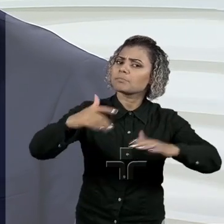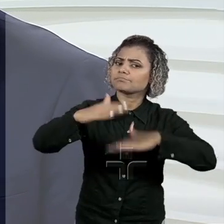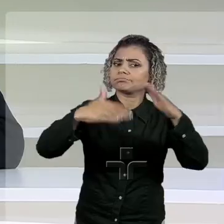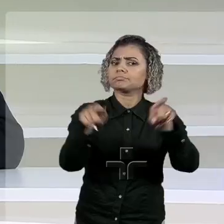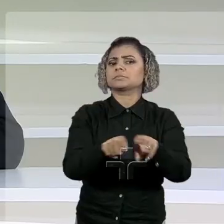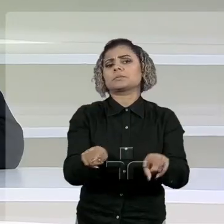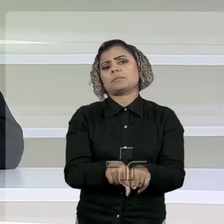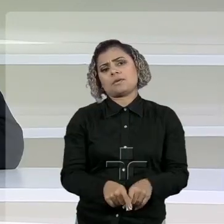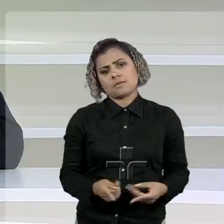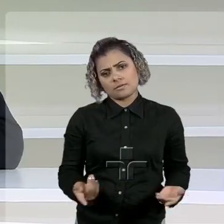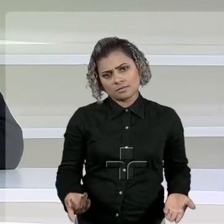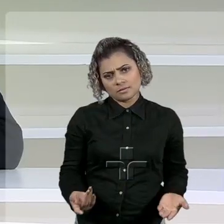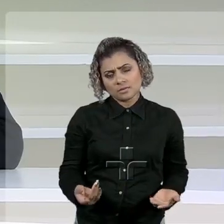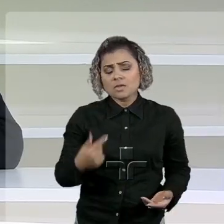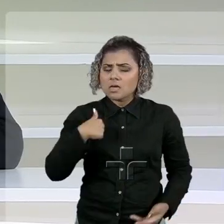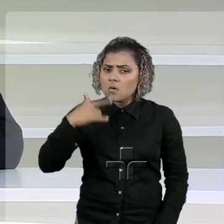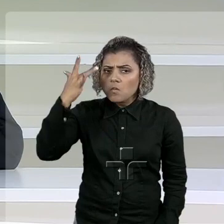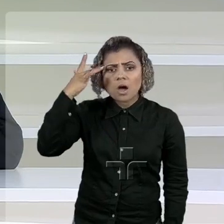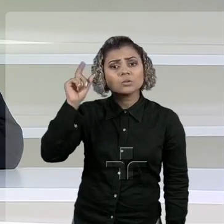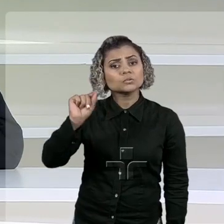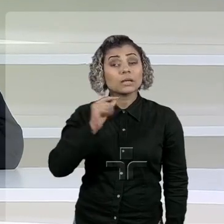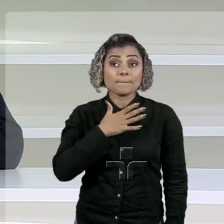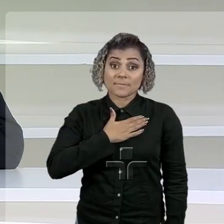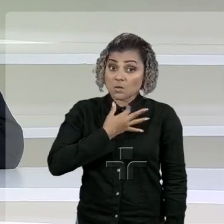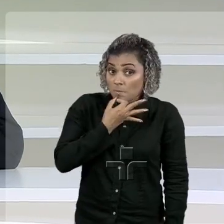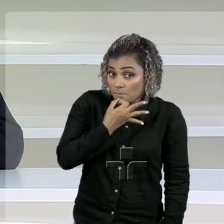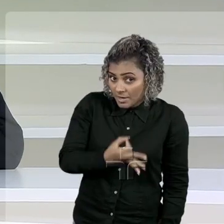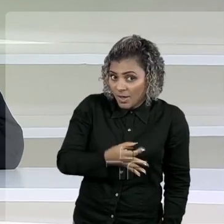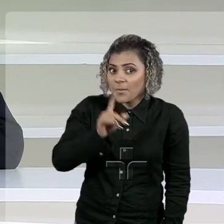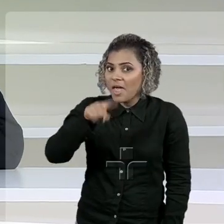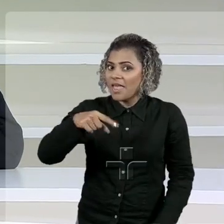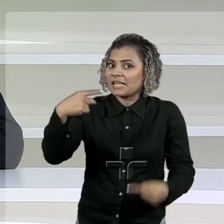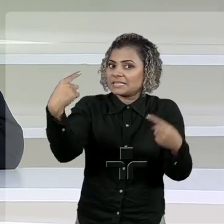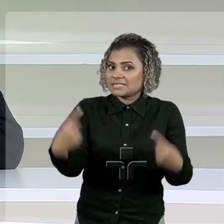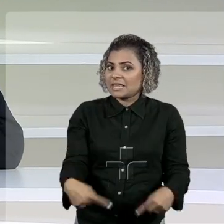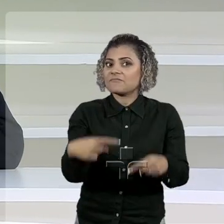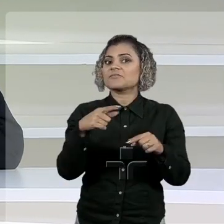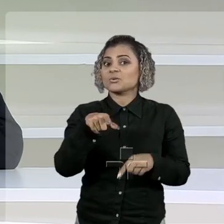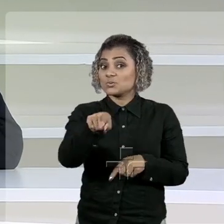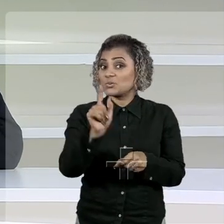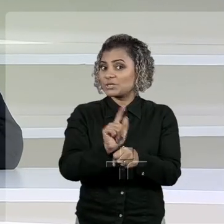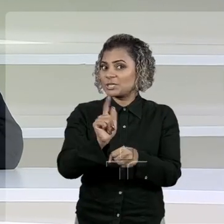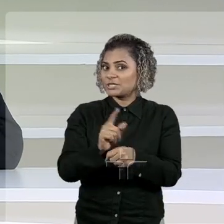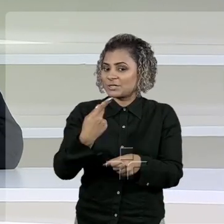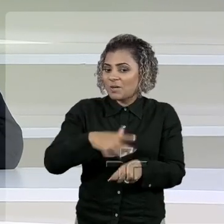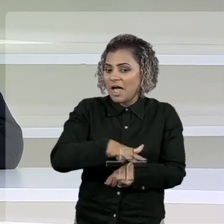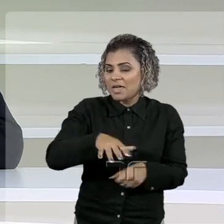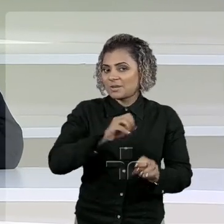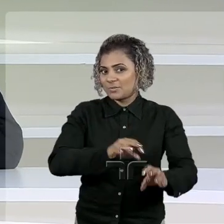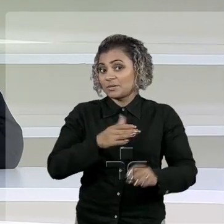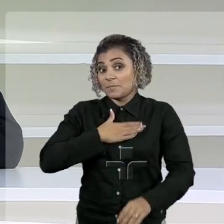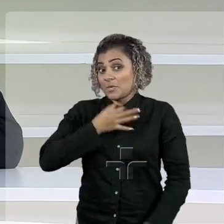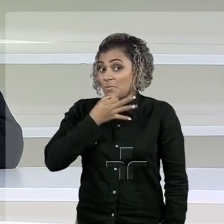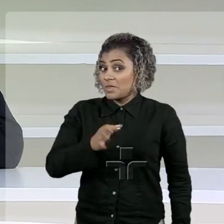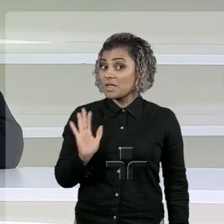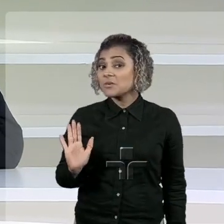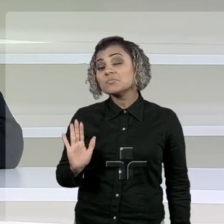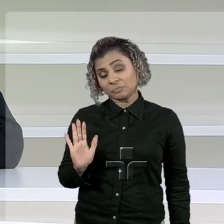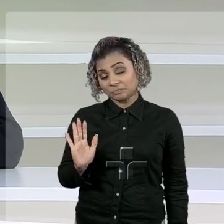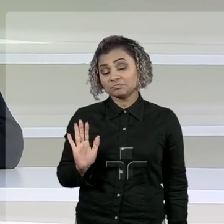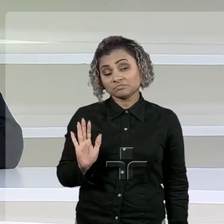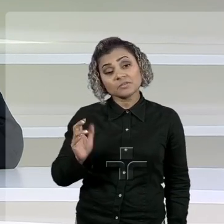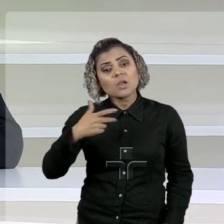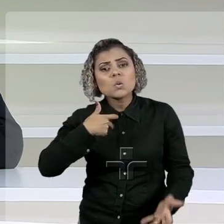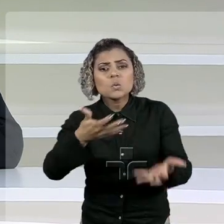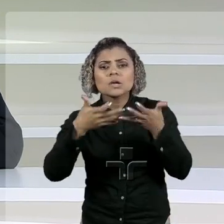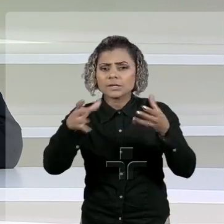daí, né? E eu acho que esse vai ser, na minha opinião, um dos desafios da sua gestão no campo da educação, na minha opinião. Mas eu